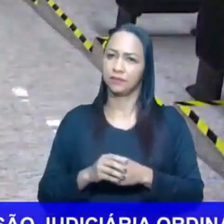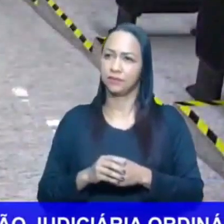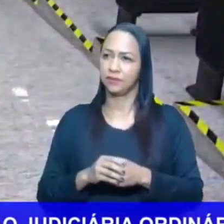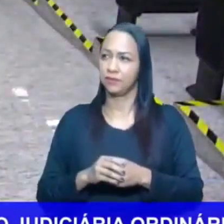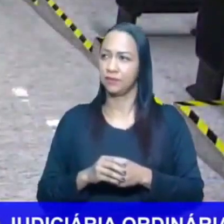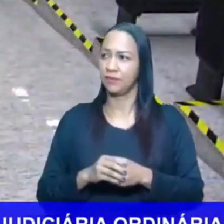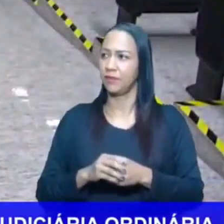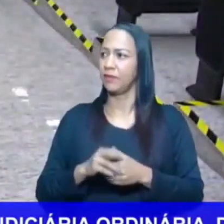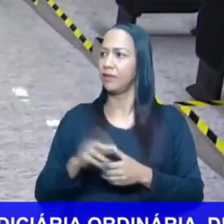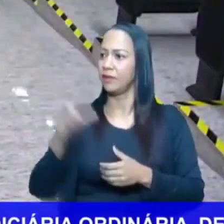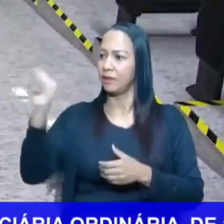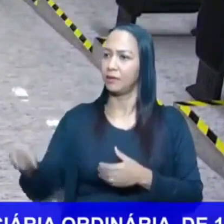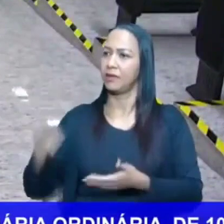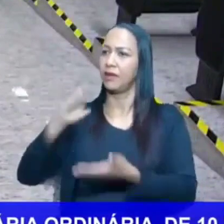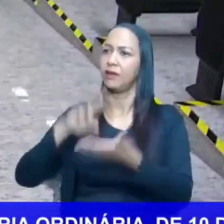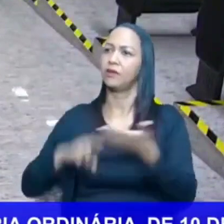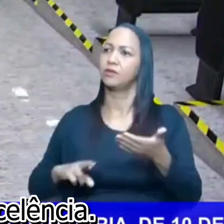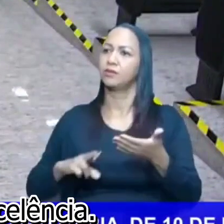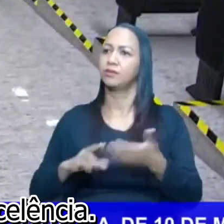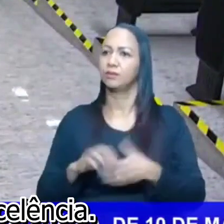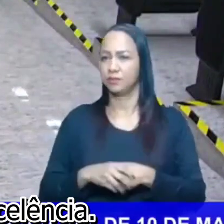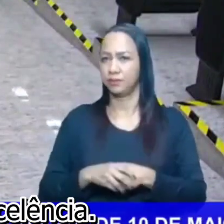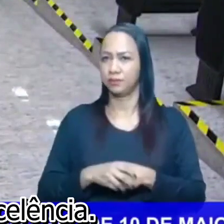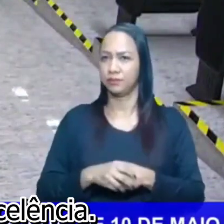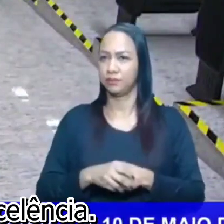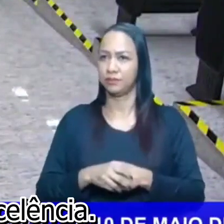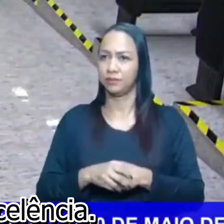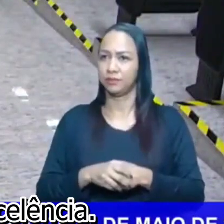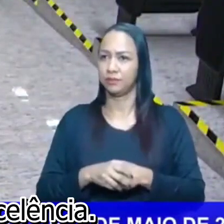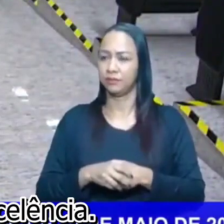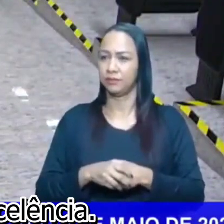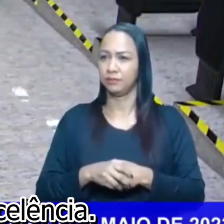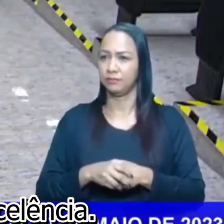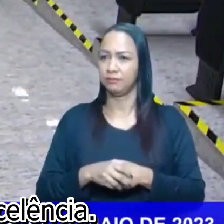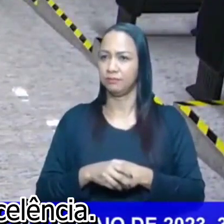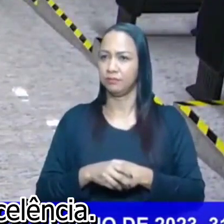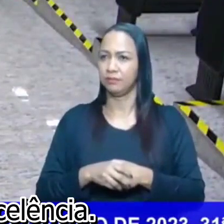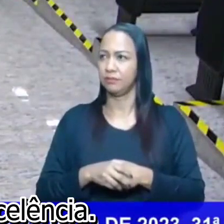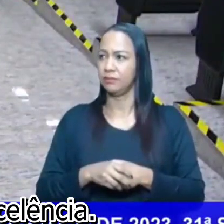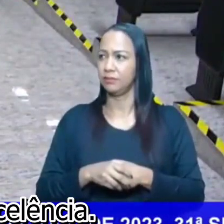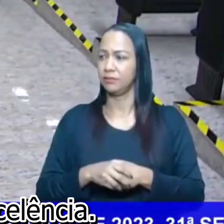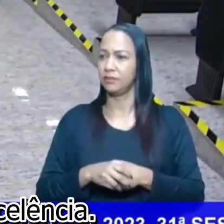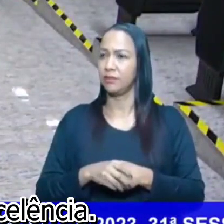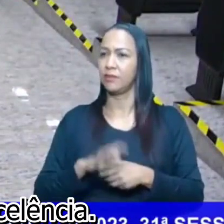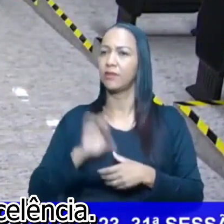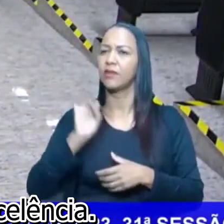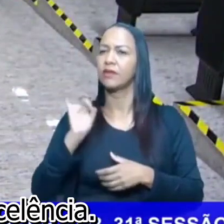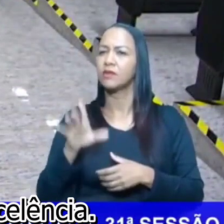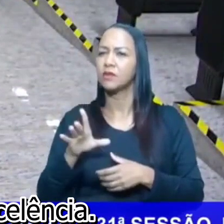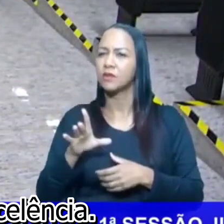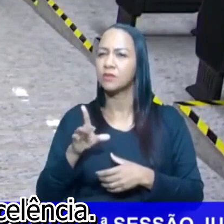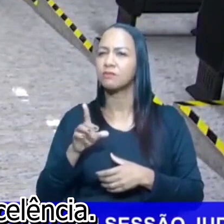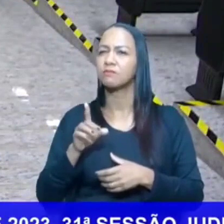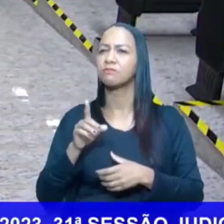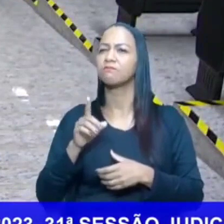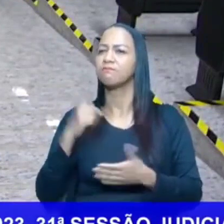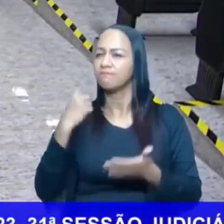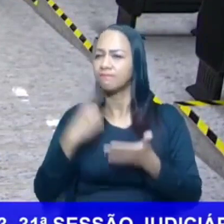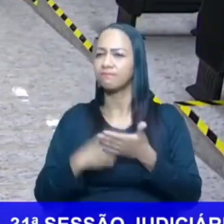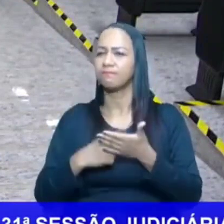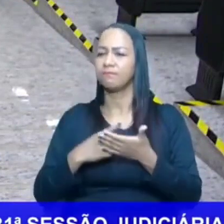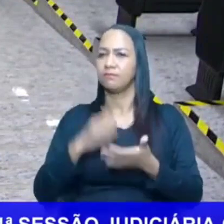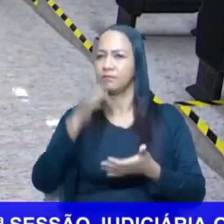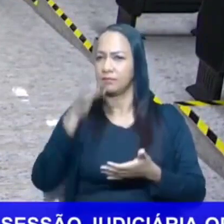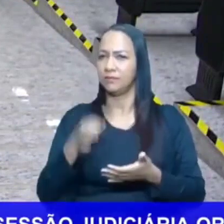do plenário, ângulo da parte de trás dos assentos. É o item 3. Movimentação. Só estou confirmando todos aqui. Todos os desembargadores acomodados em